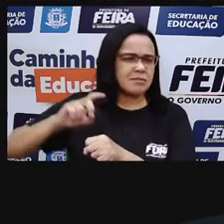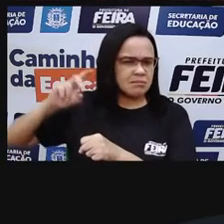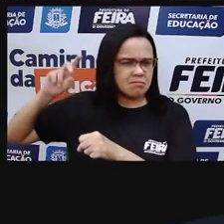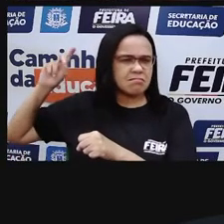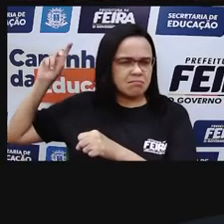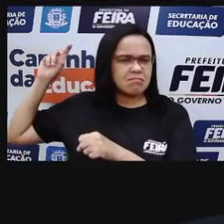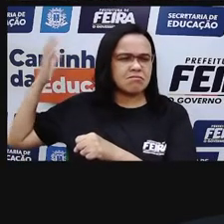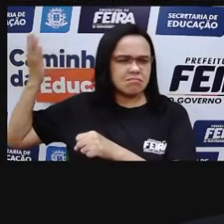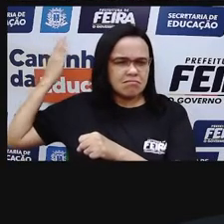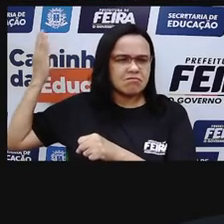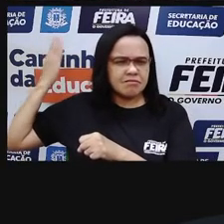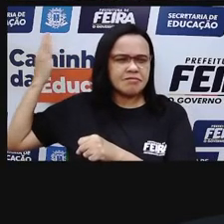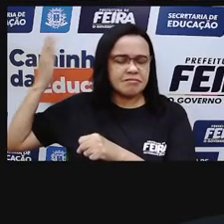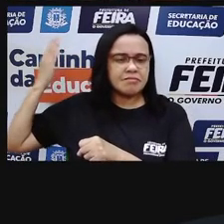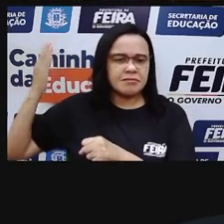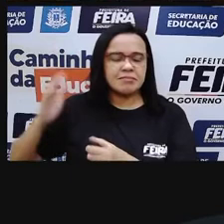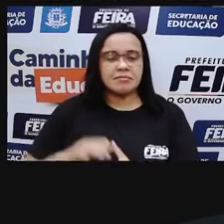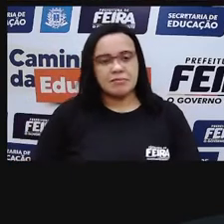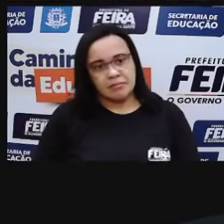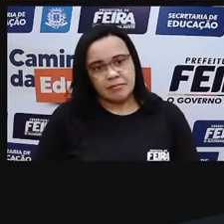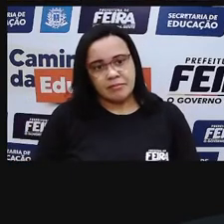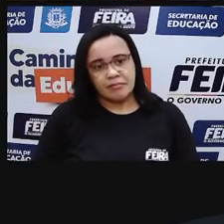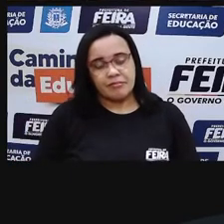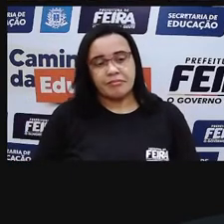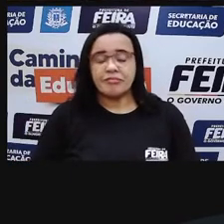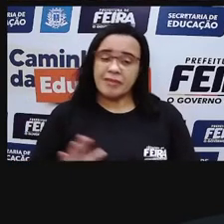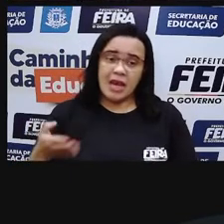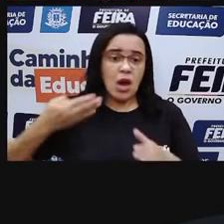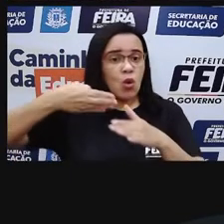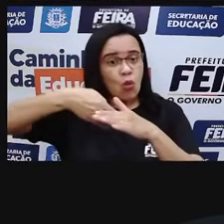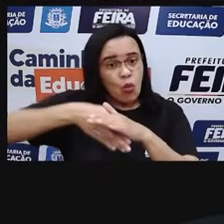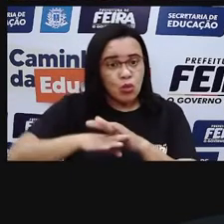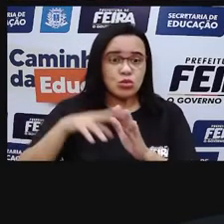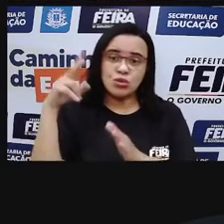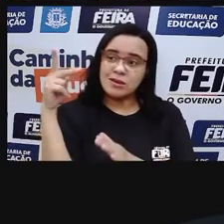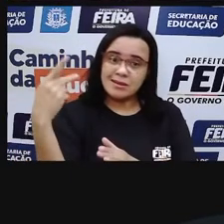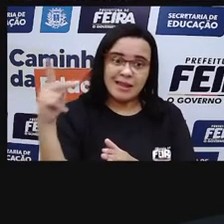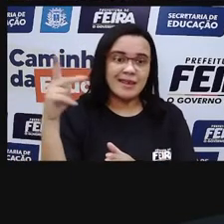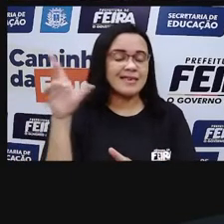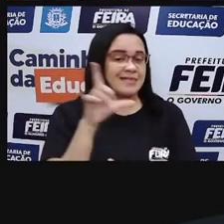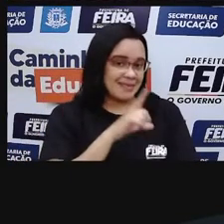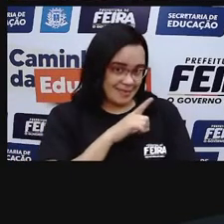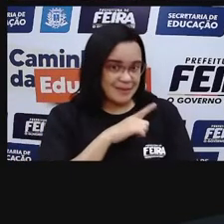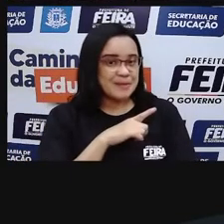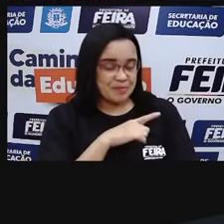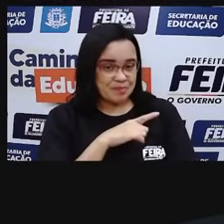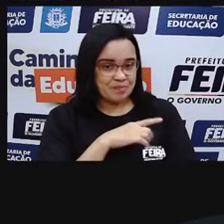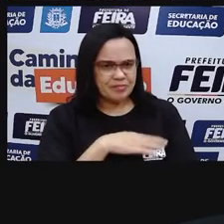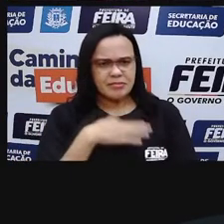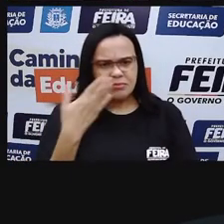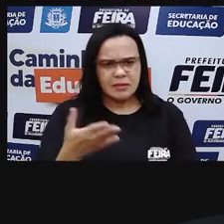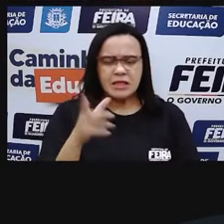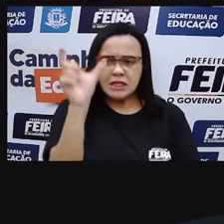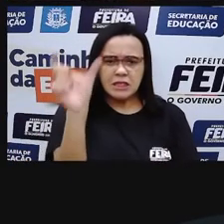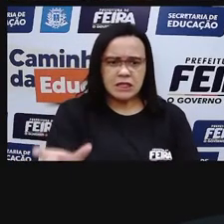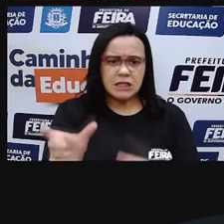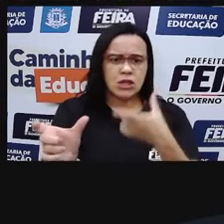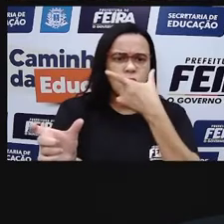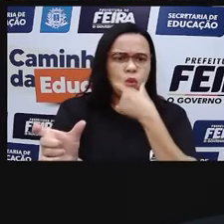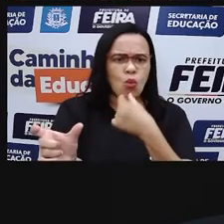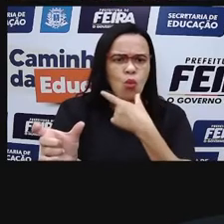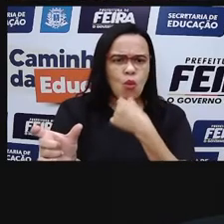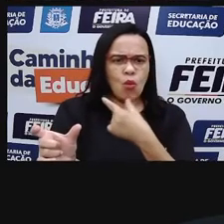diante desse senso comum, né, dessa tradição comum, esse cientista chamado Edward Jenner, né,